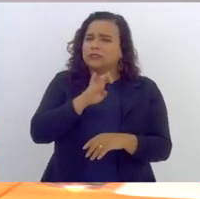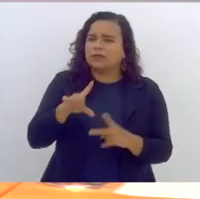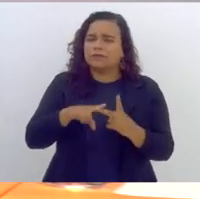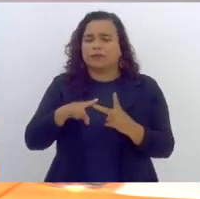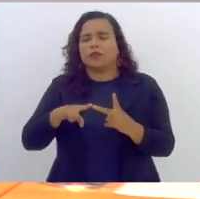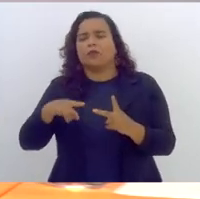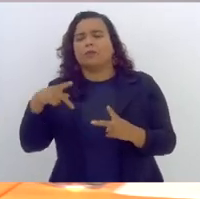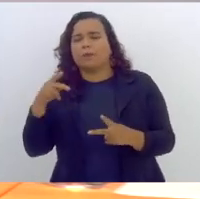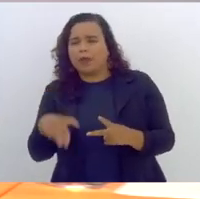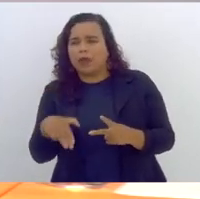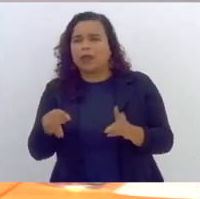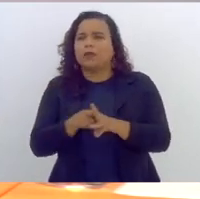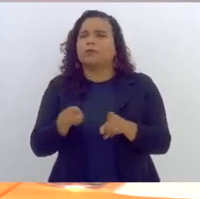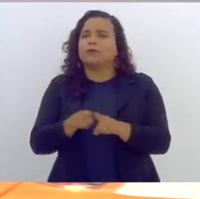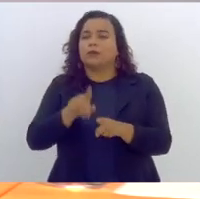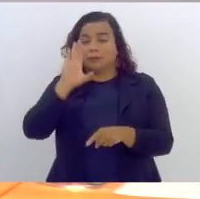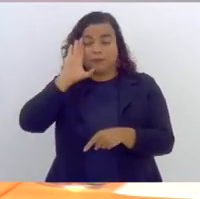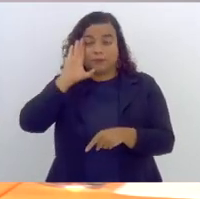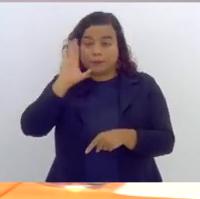Principalmente